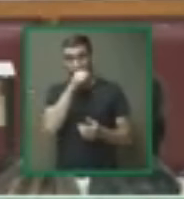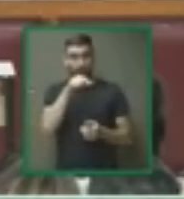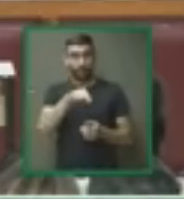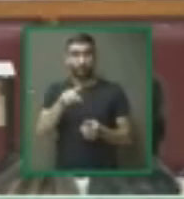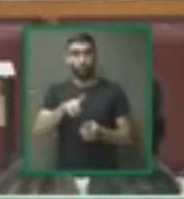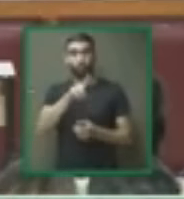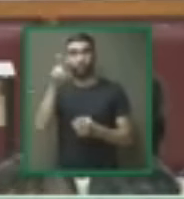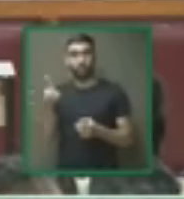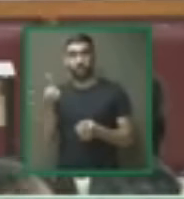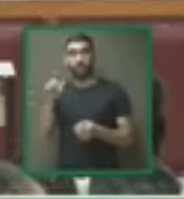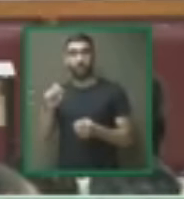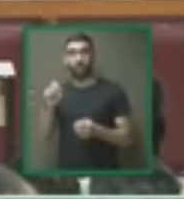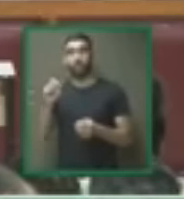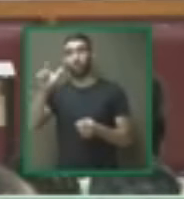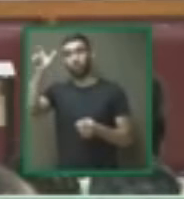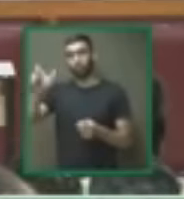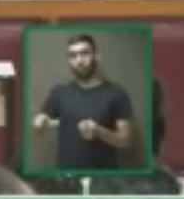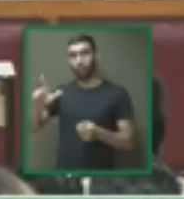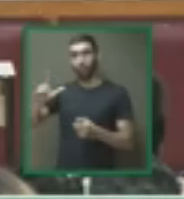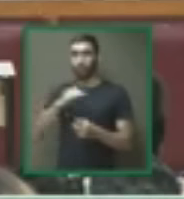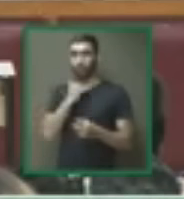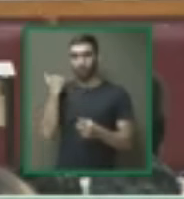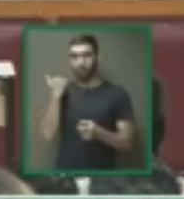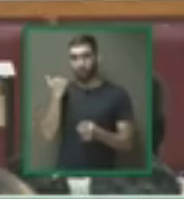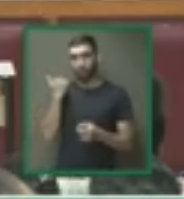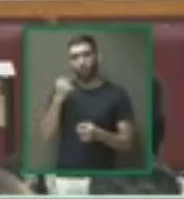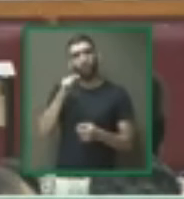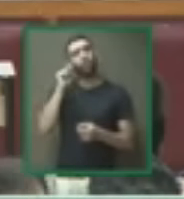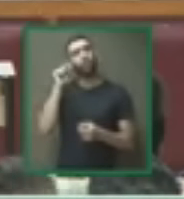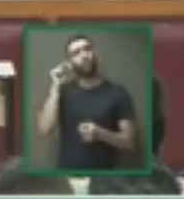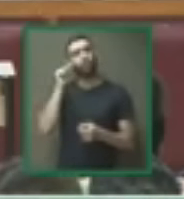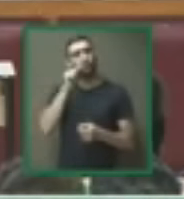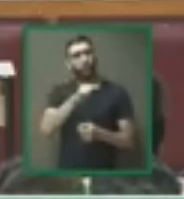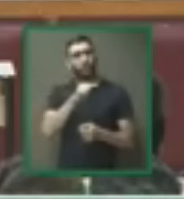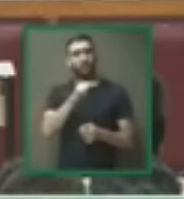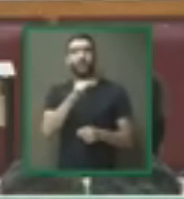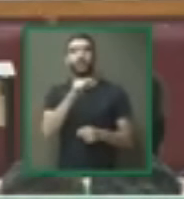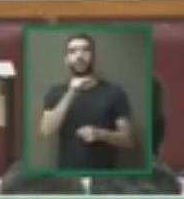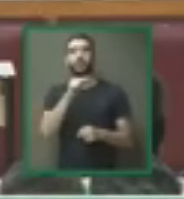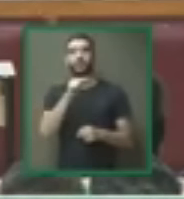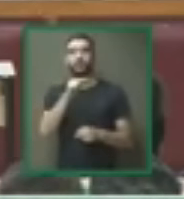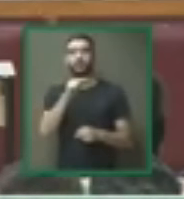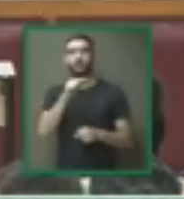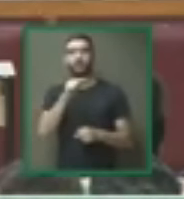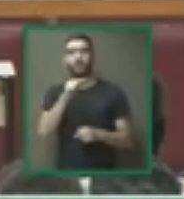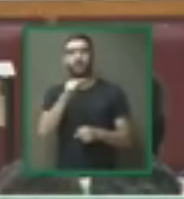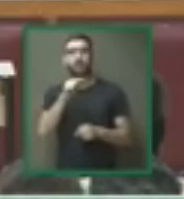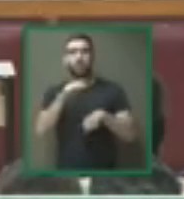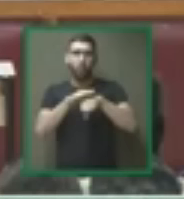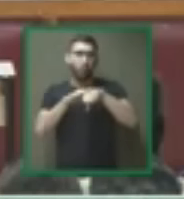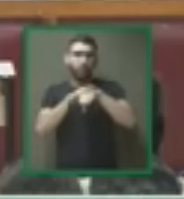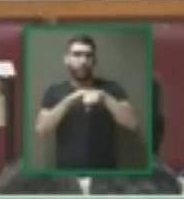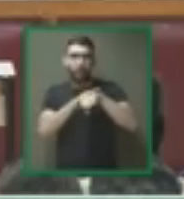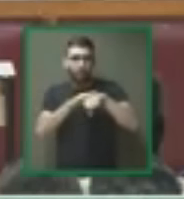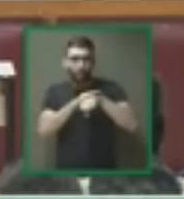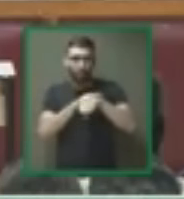dia em que o Lohan faleceu, o senhor falou, ou pessoalmente, ou